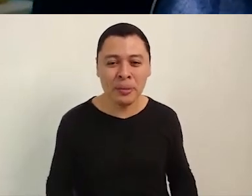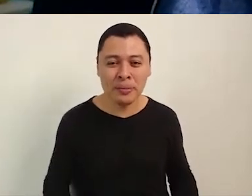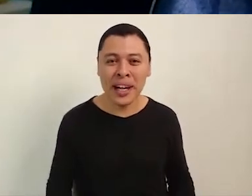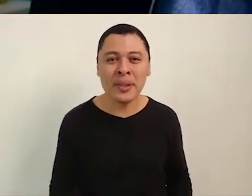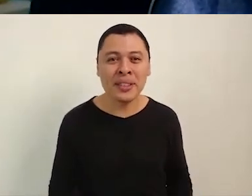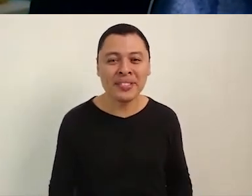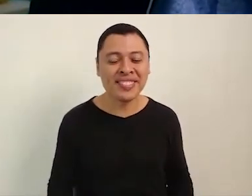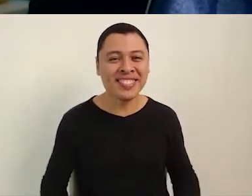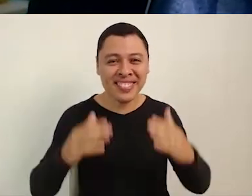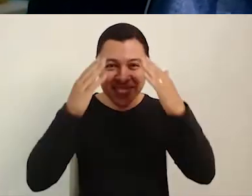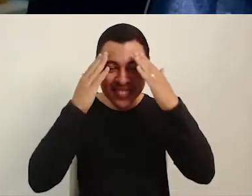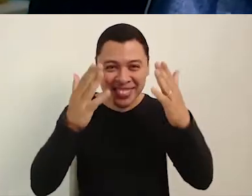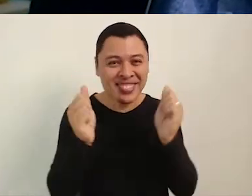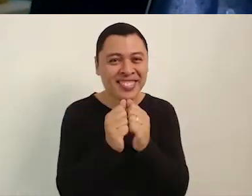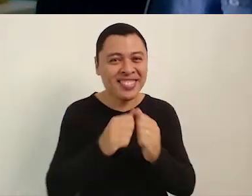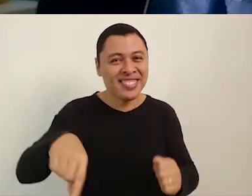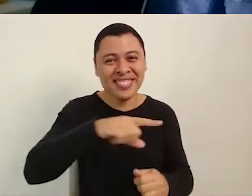não? Mesmo.